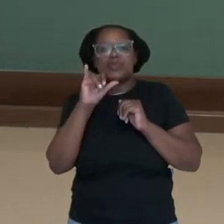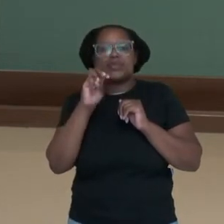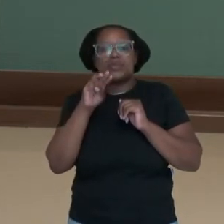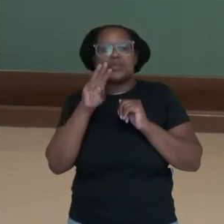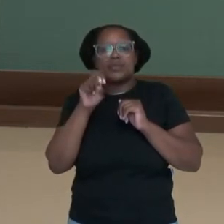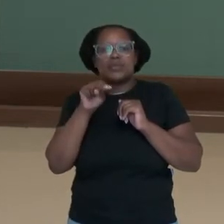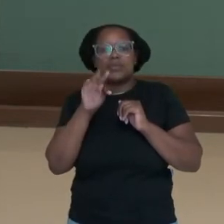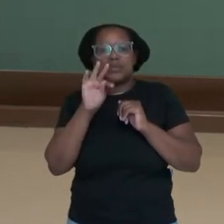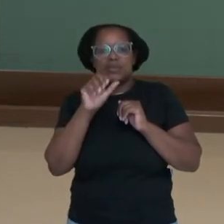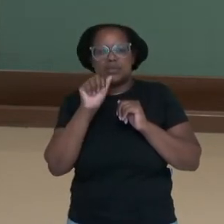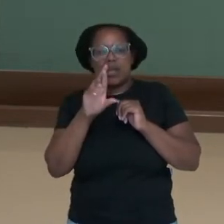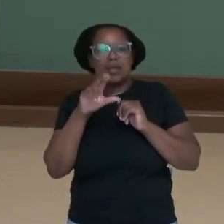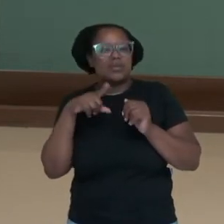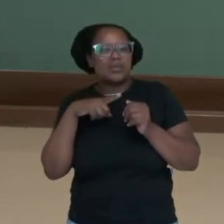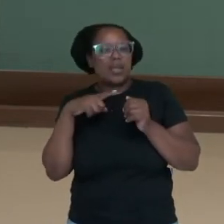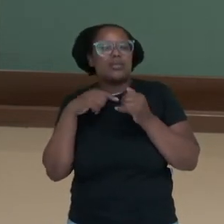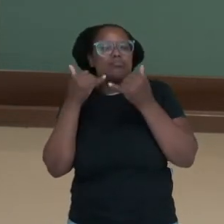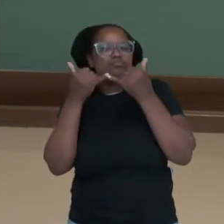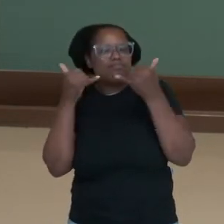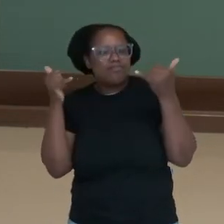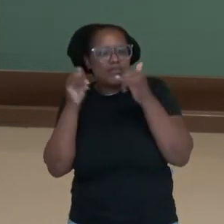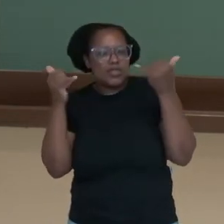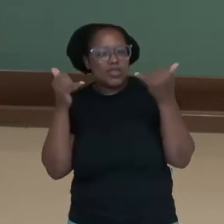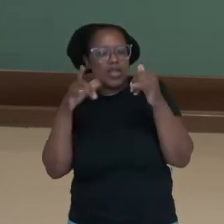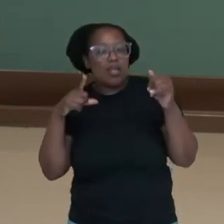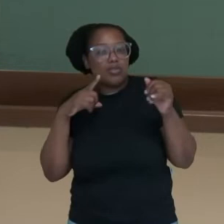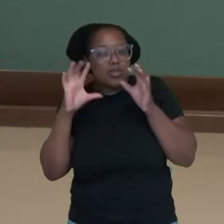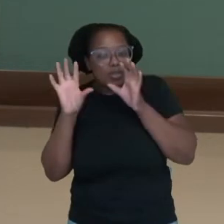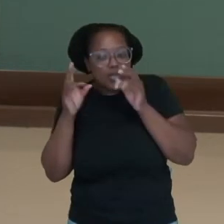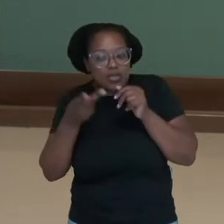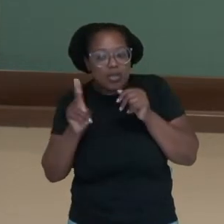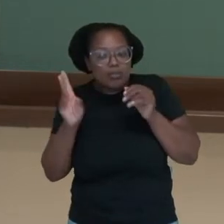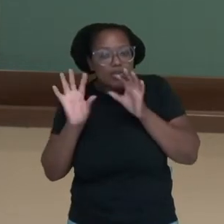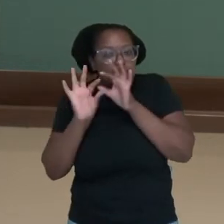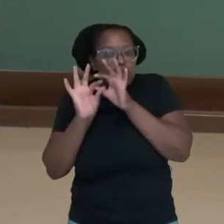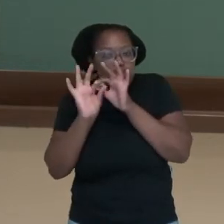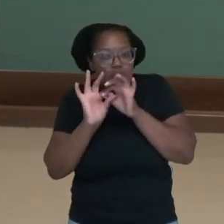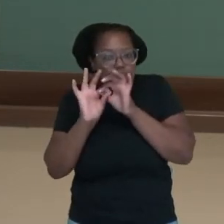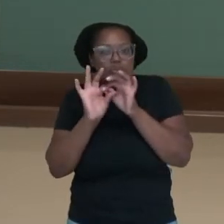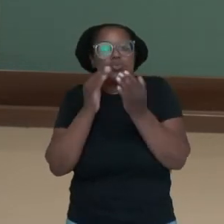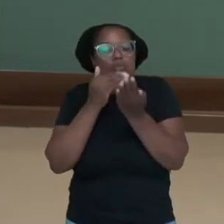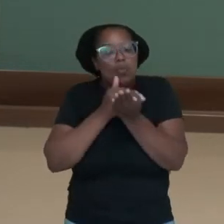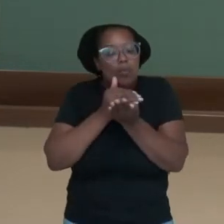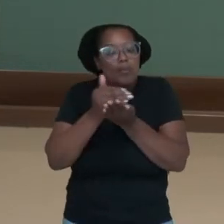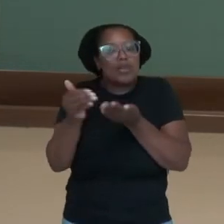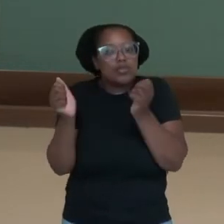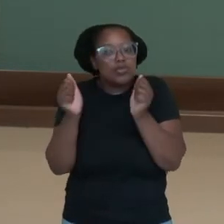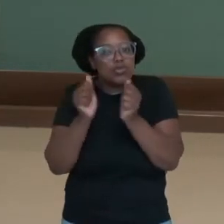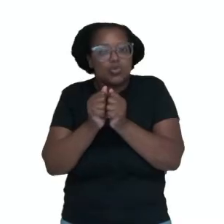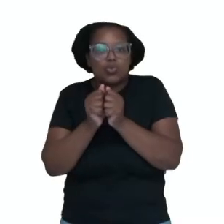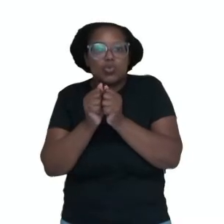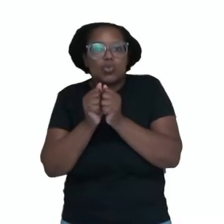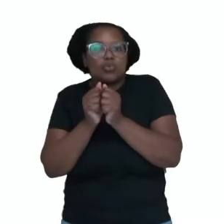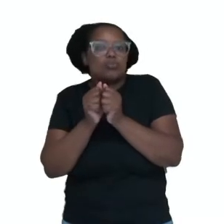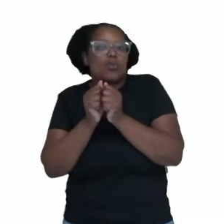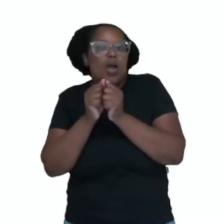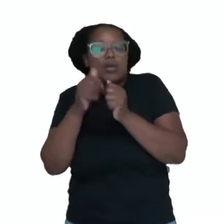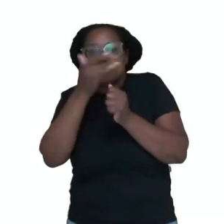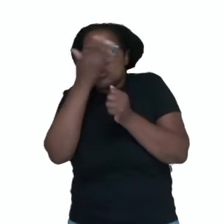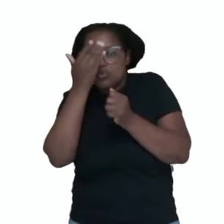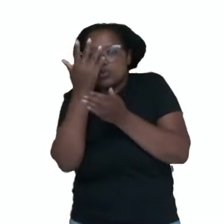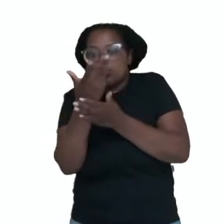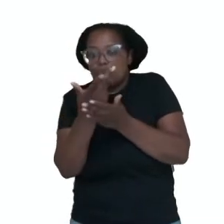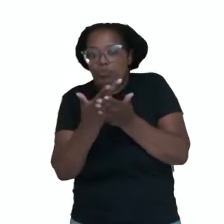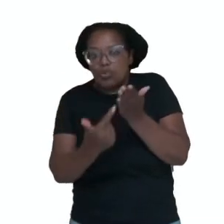os produtores. A cadeia alimentar inicia sempre com os produtores e termina sempre com